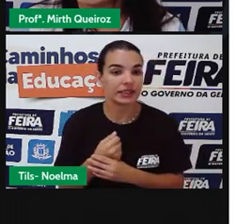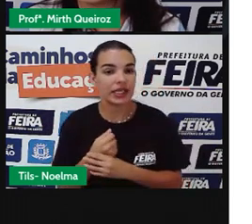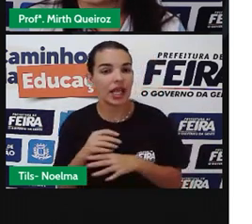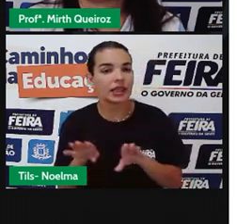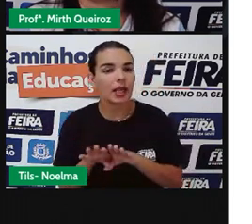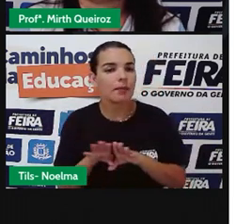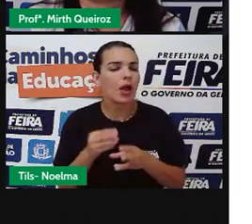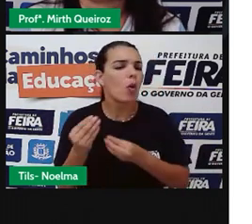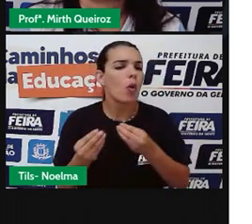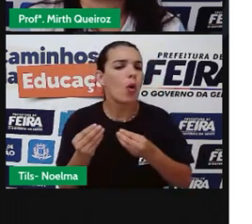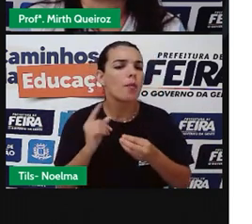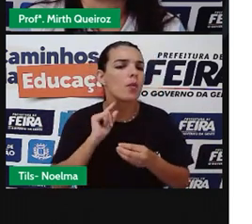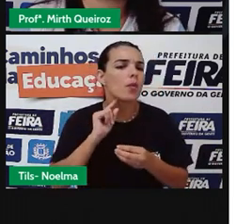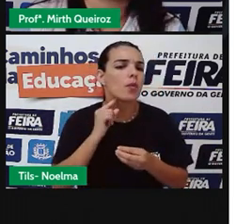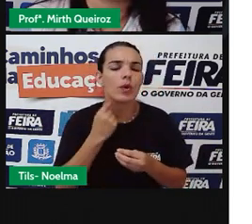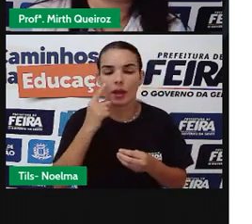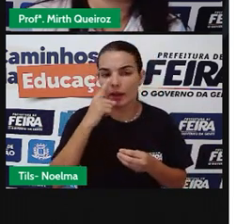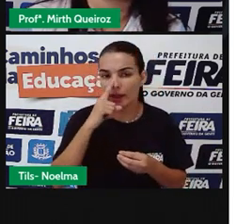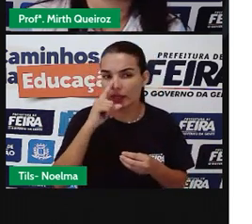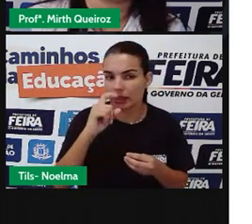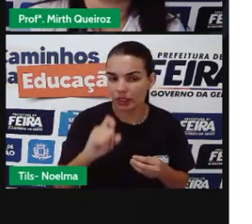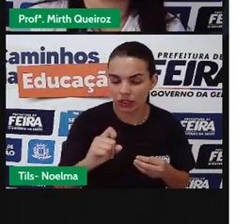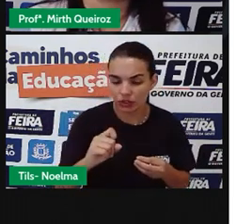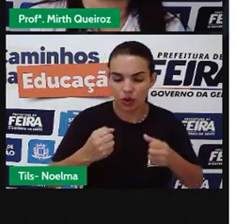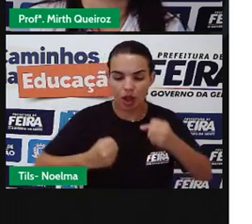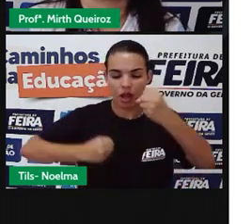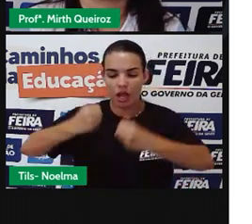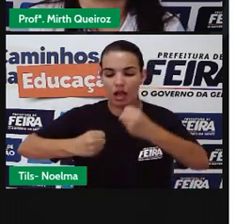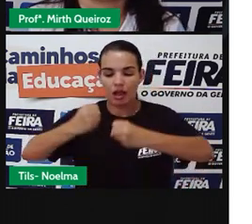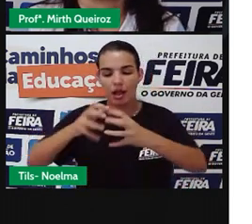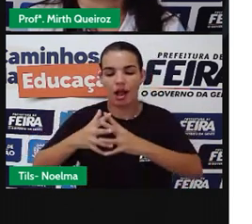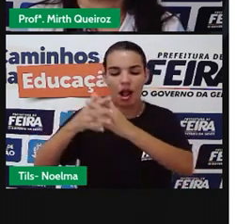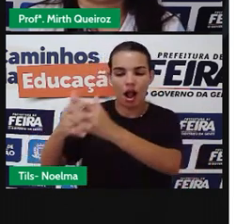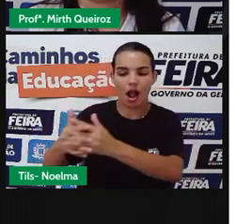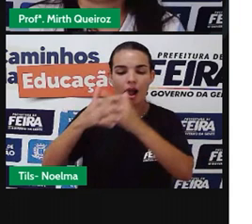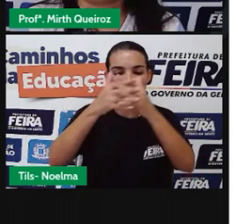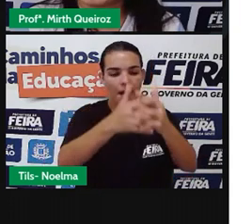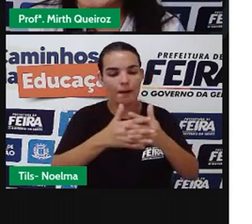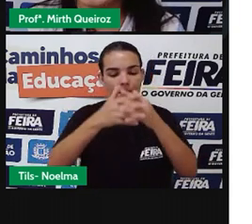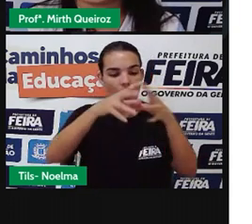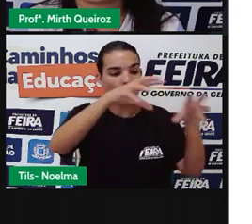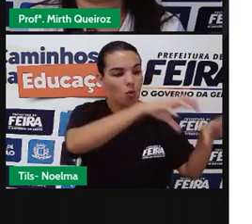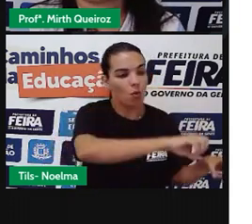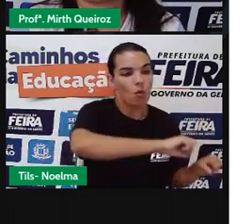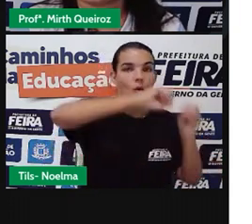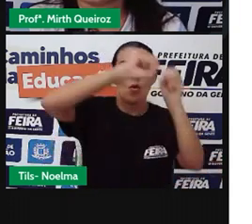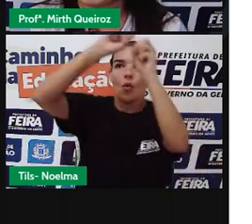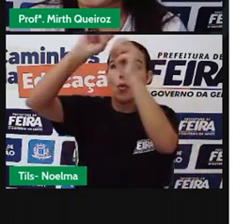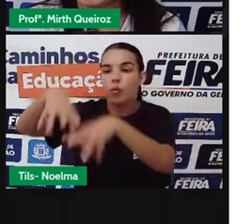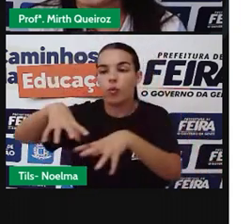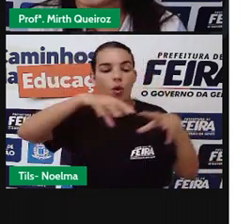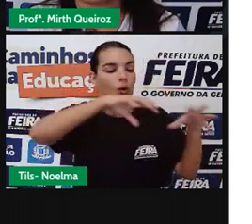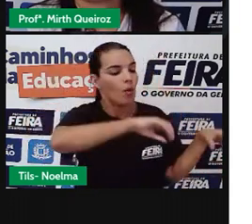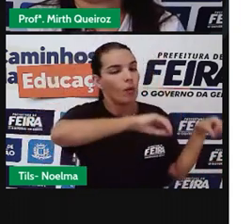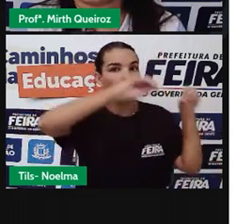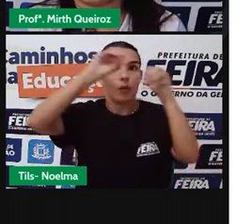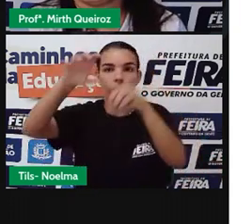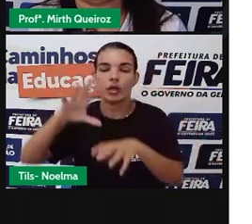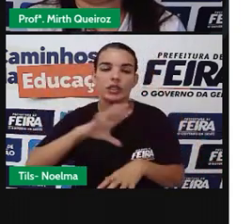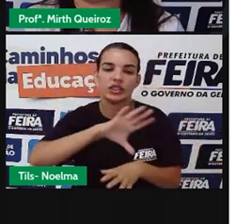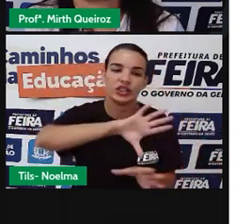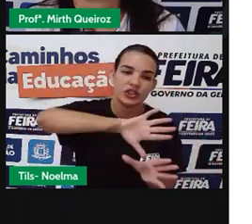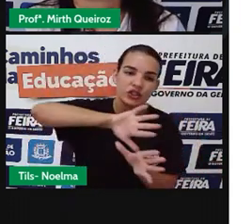resíduos sólidos na retirada e dos lixos também geralmente passam lhe estados os bichos para poder retirar